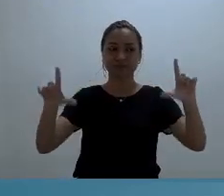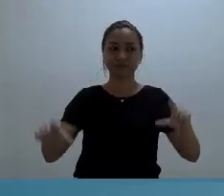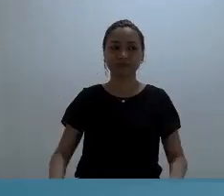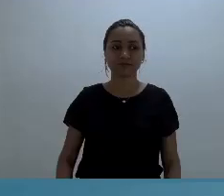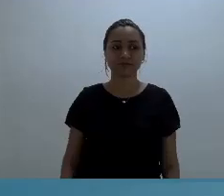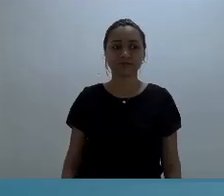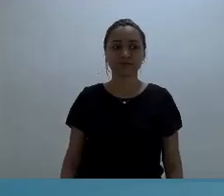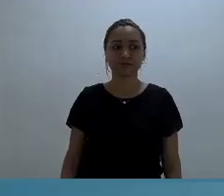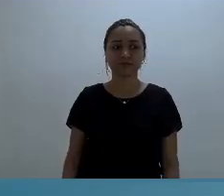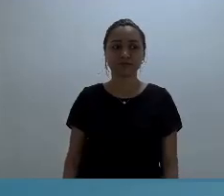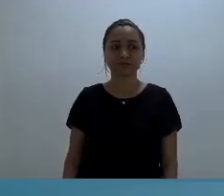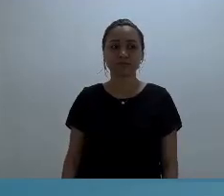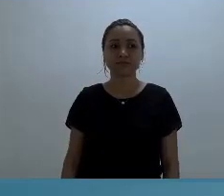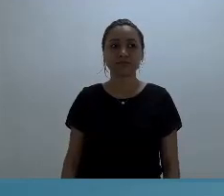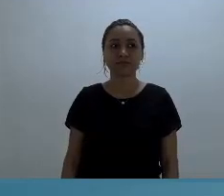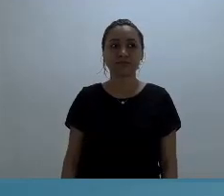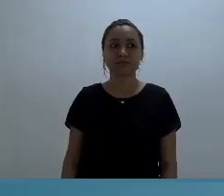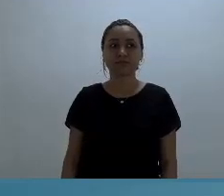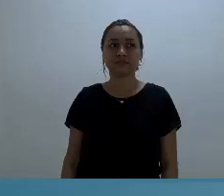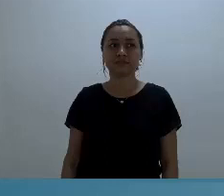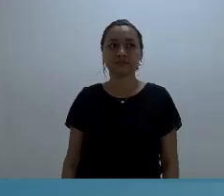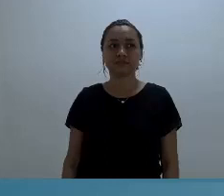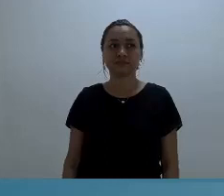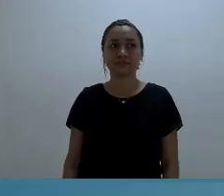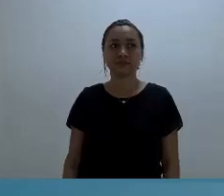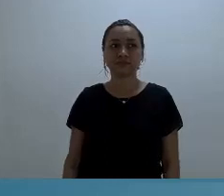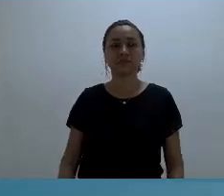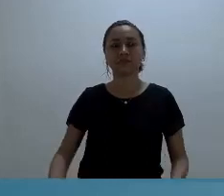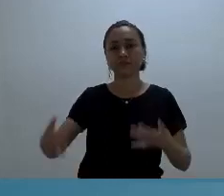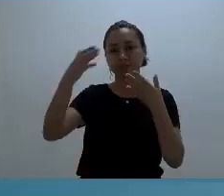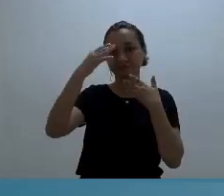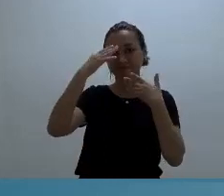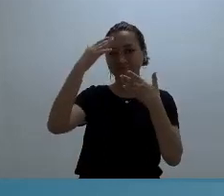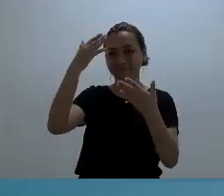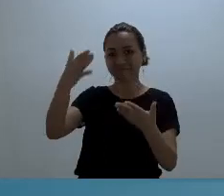De trabalhar com cada um de todos aqui